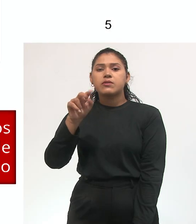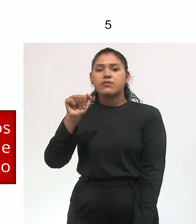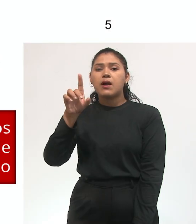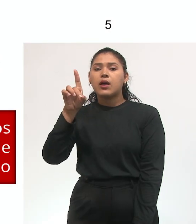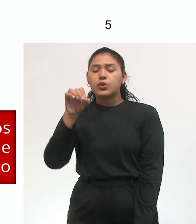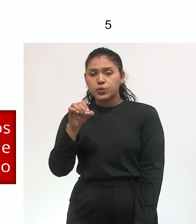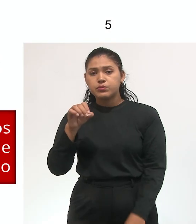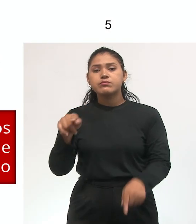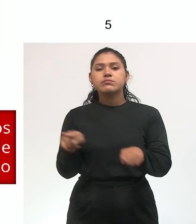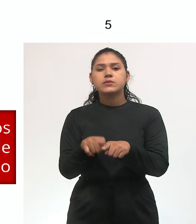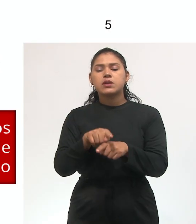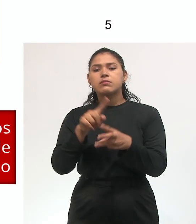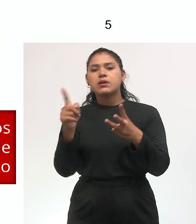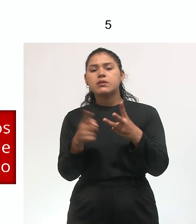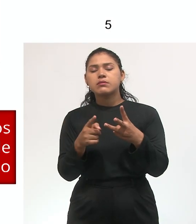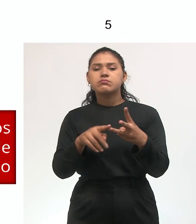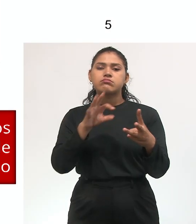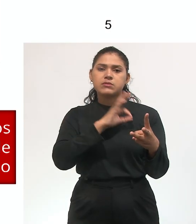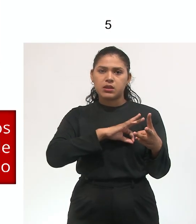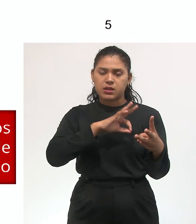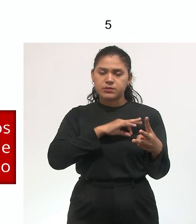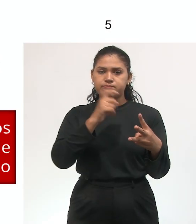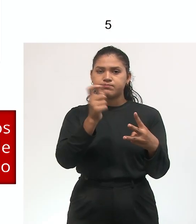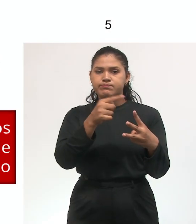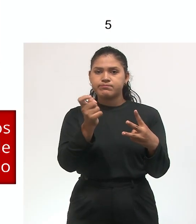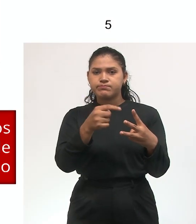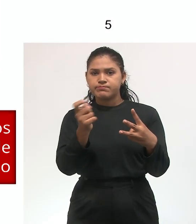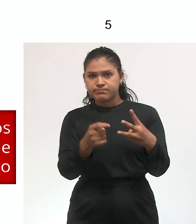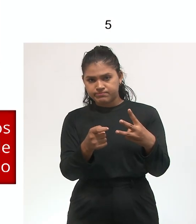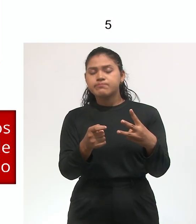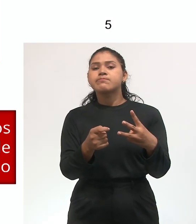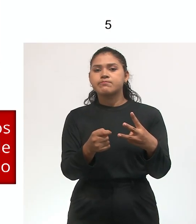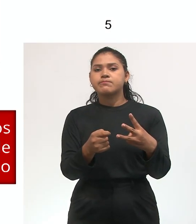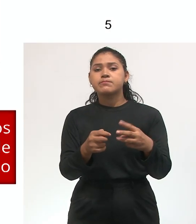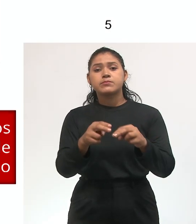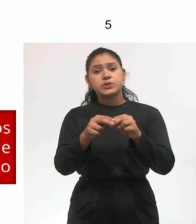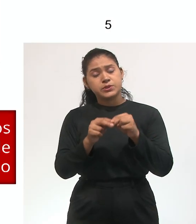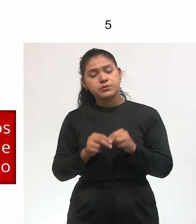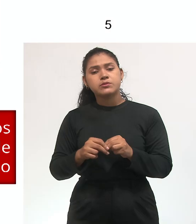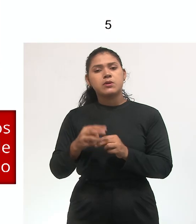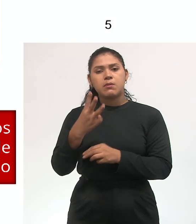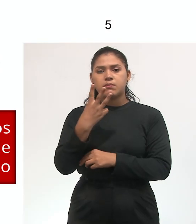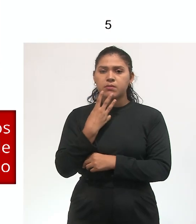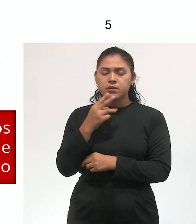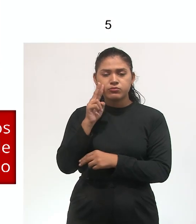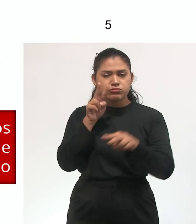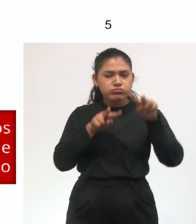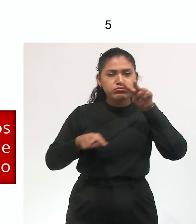trabalho assalariado. Então, essas relações de produção, na visão marxista,